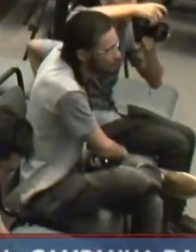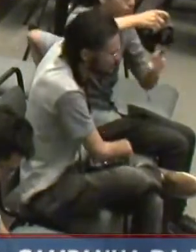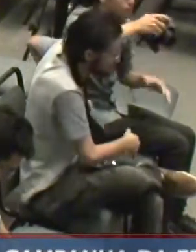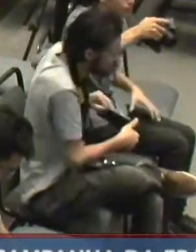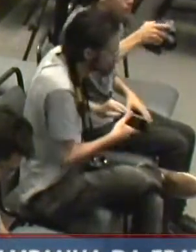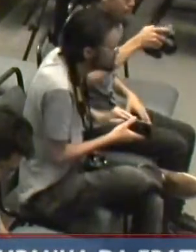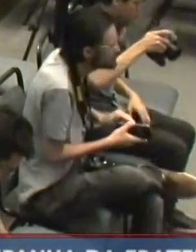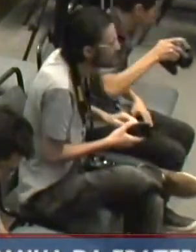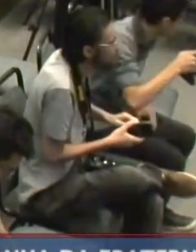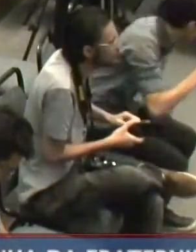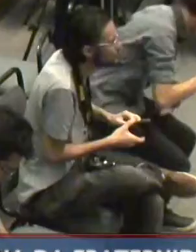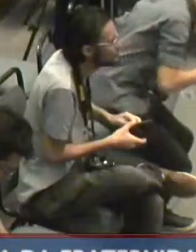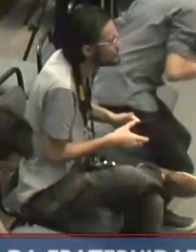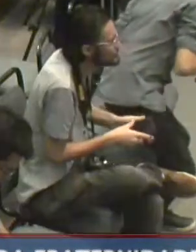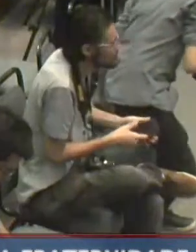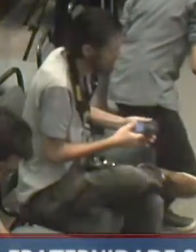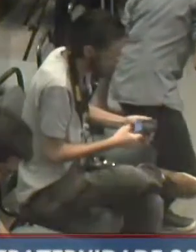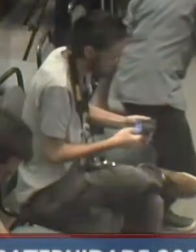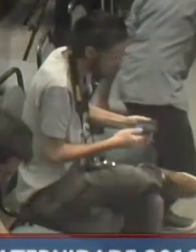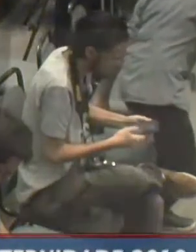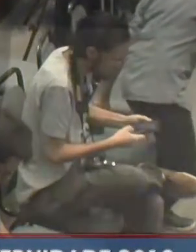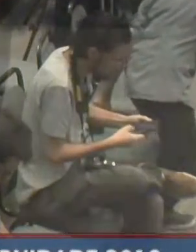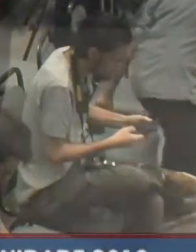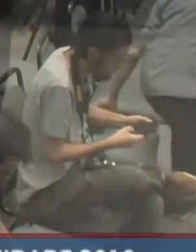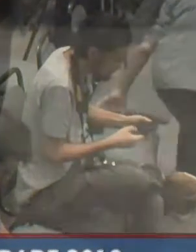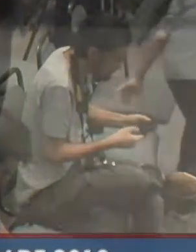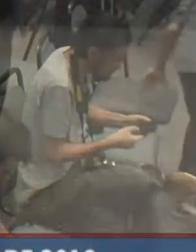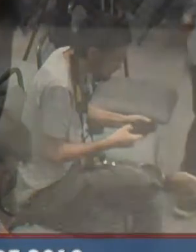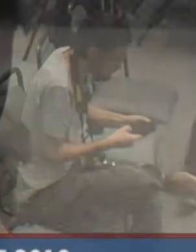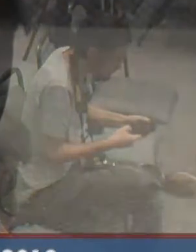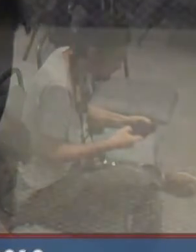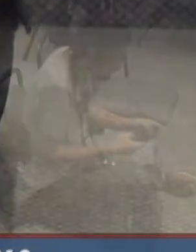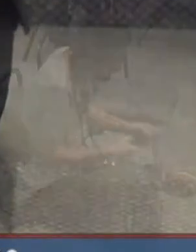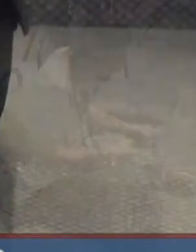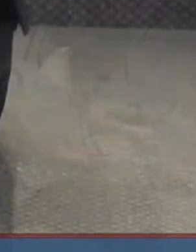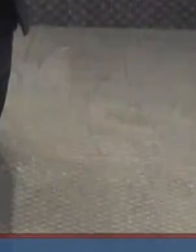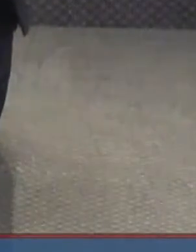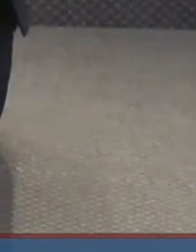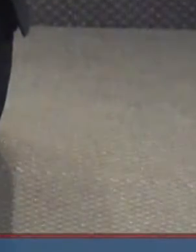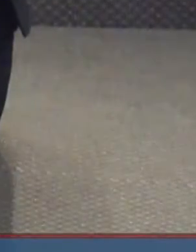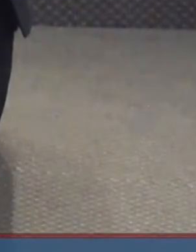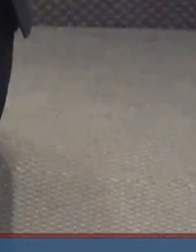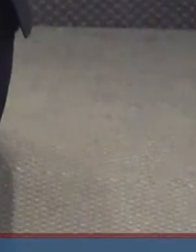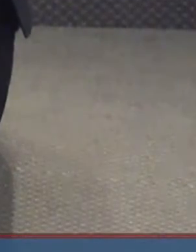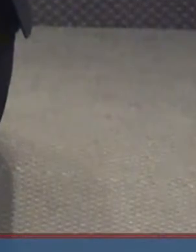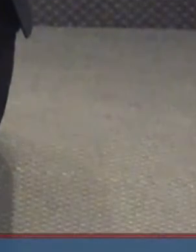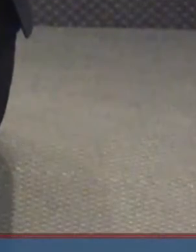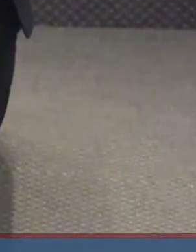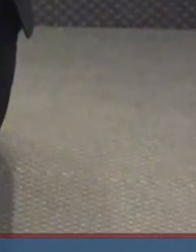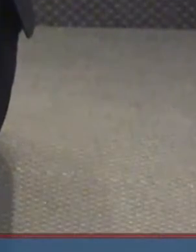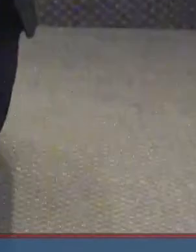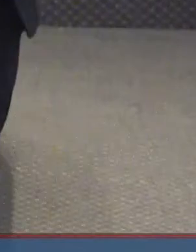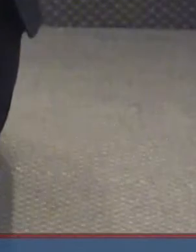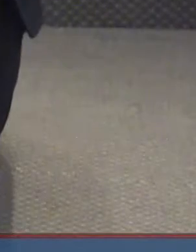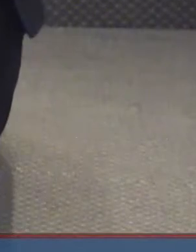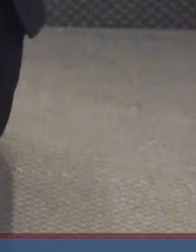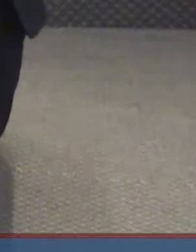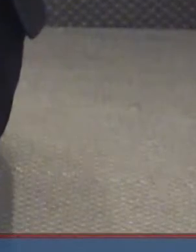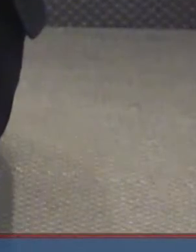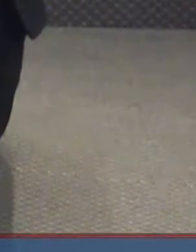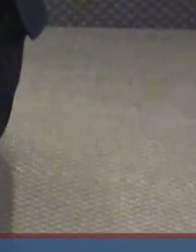fraternidade onde todos têm lugar. Pelo direito e a justiça